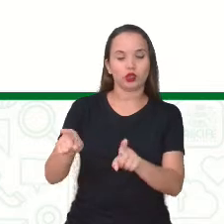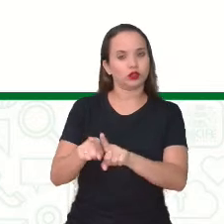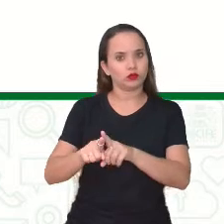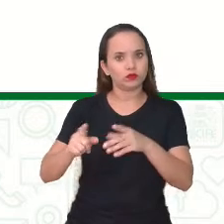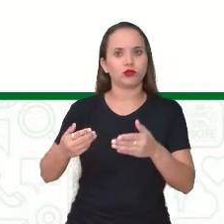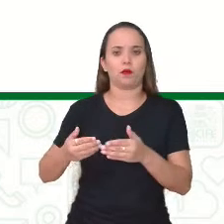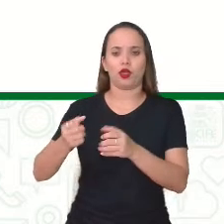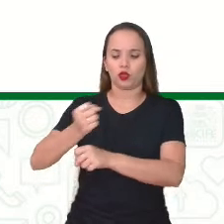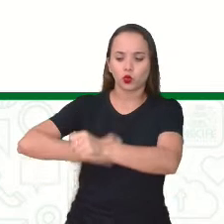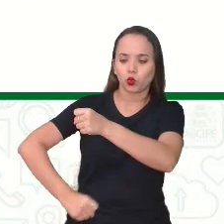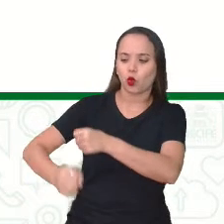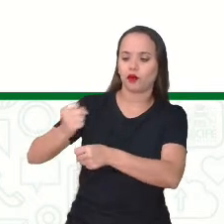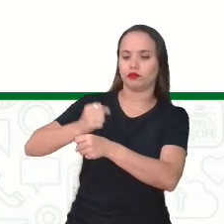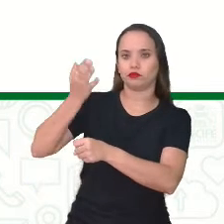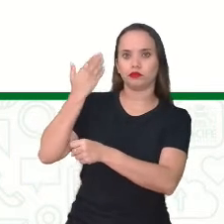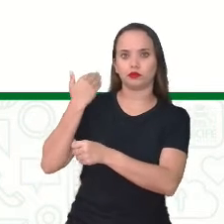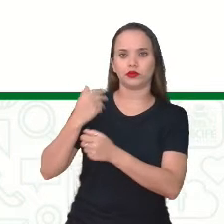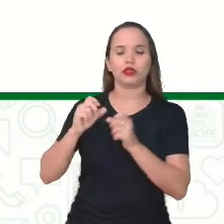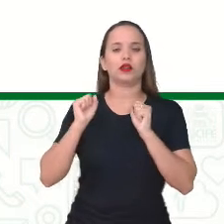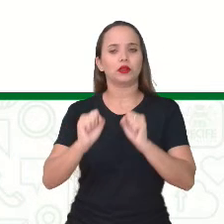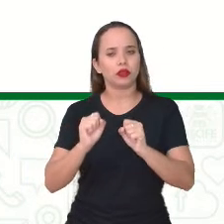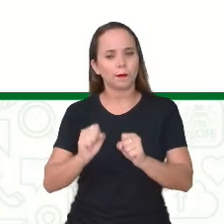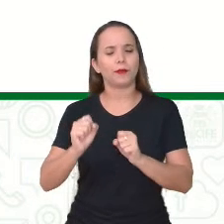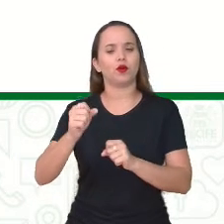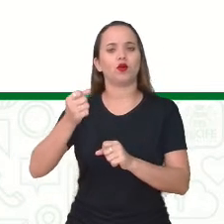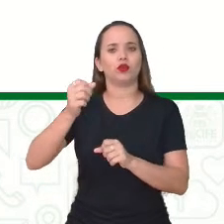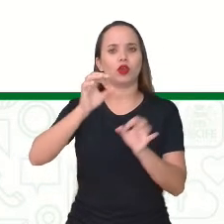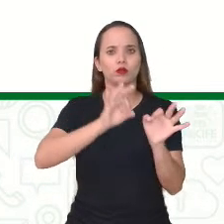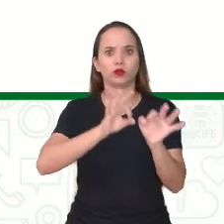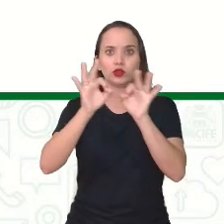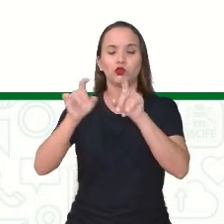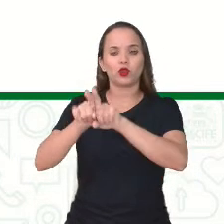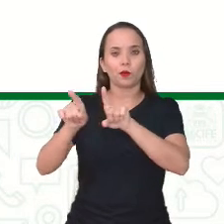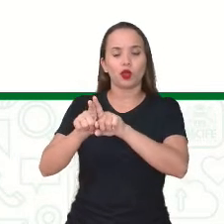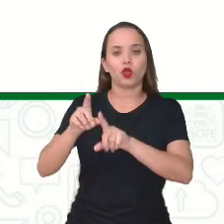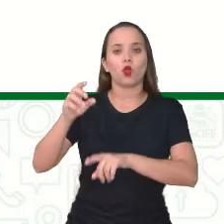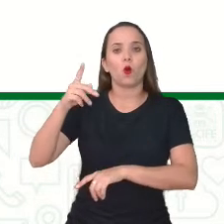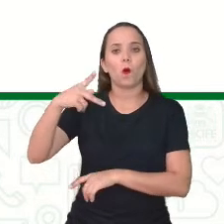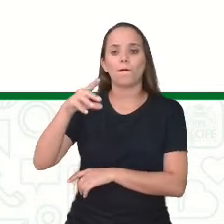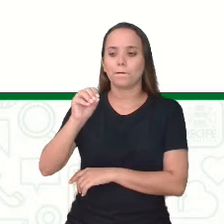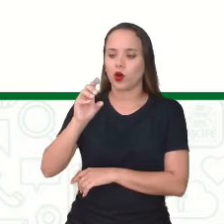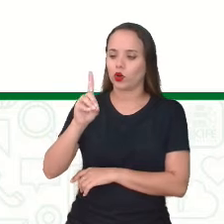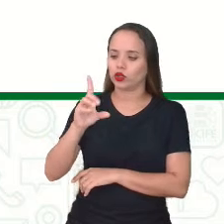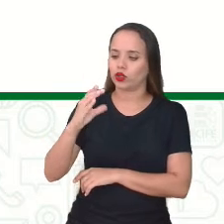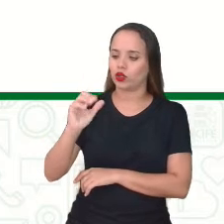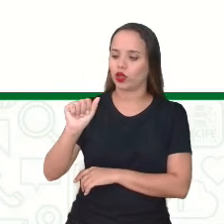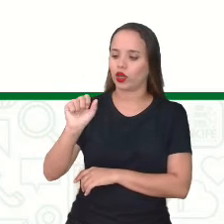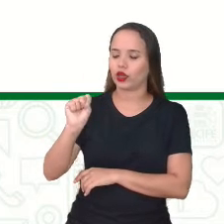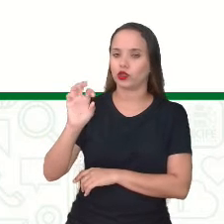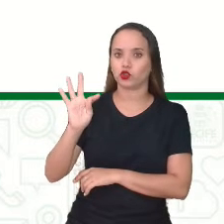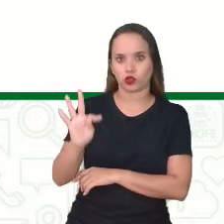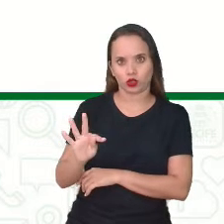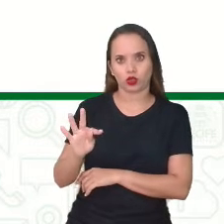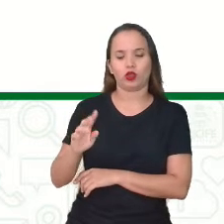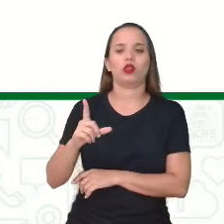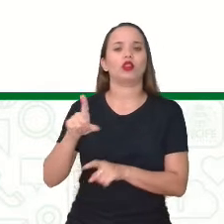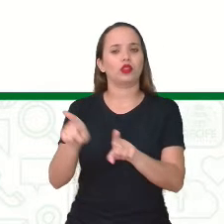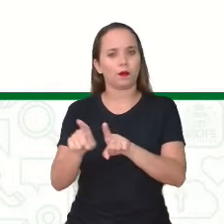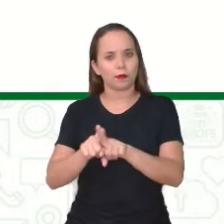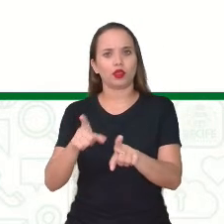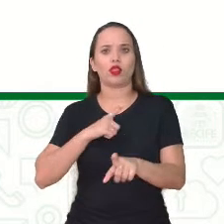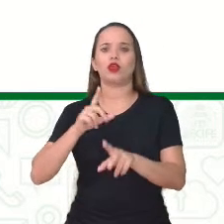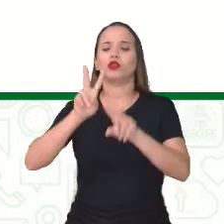gente. E aí vocês podem, inclusive, ouvir o nosso podcast, que o nosso podcast a gente vai falar a respeito essa semana sobre a saúde